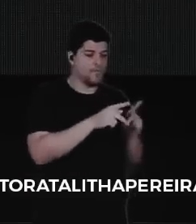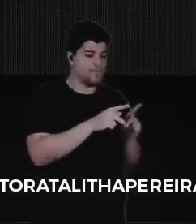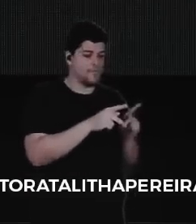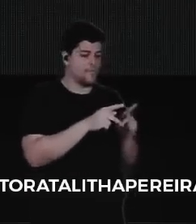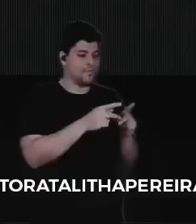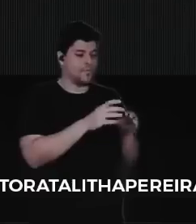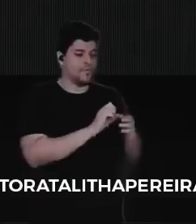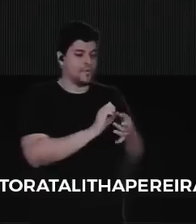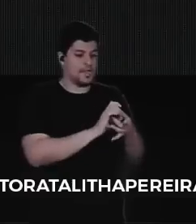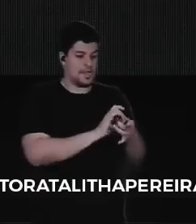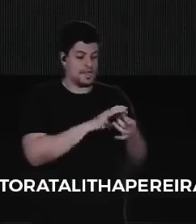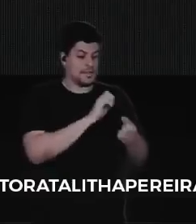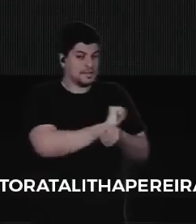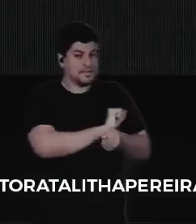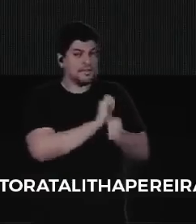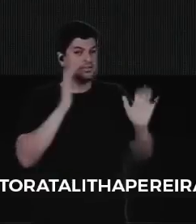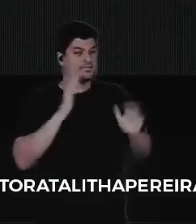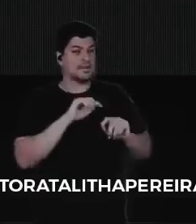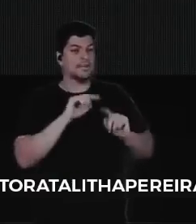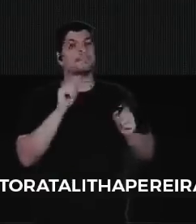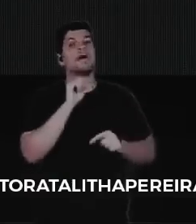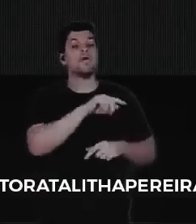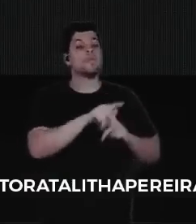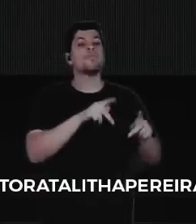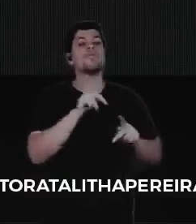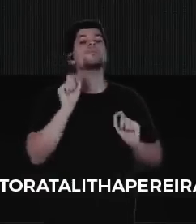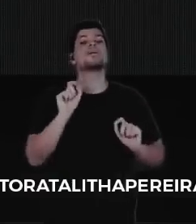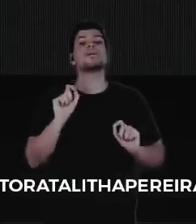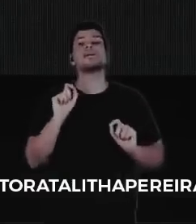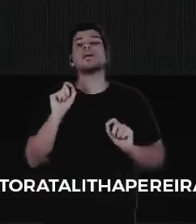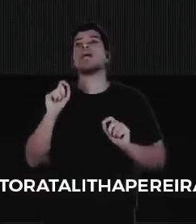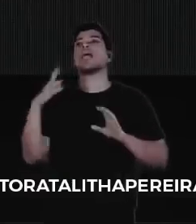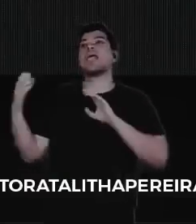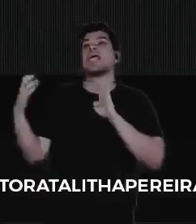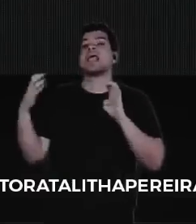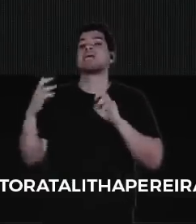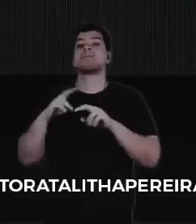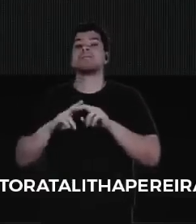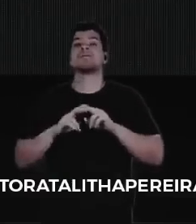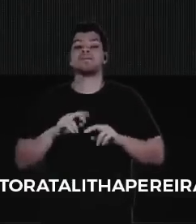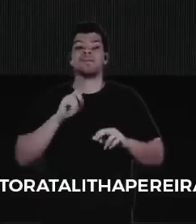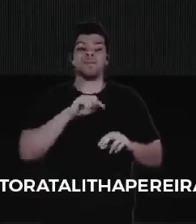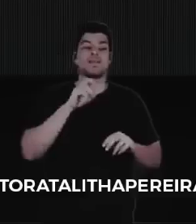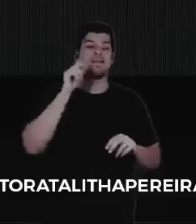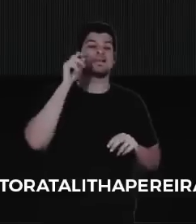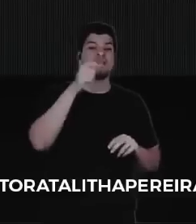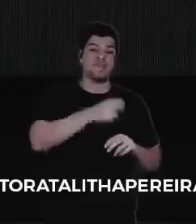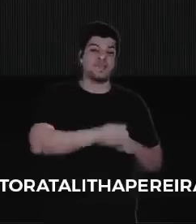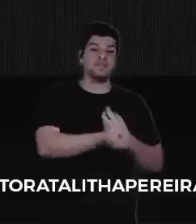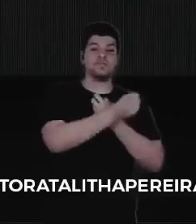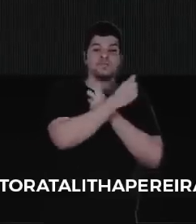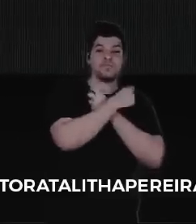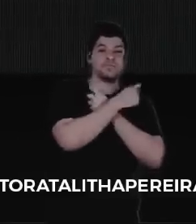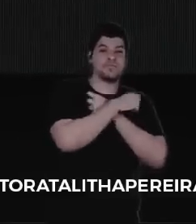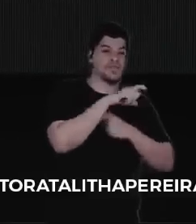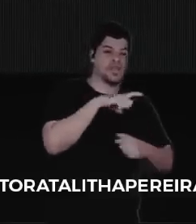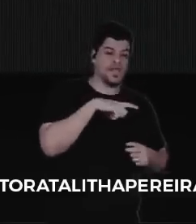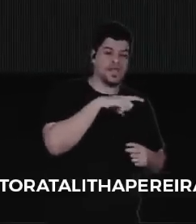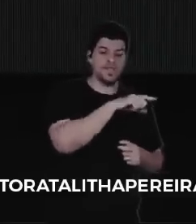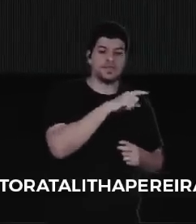Eles reclamaram. Reclamaram porque disseram que no Egito tinham que comer. No deserto não tinha. Tinha